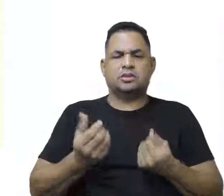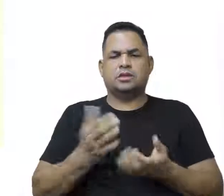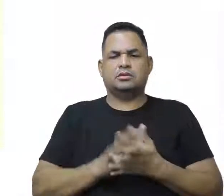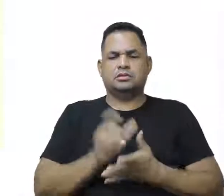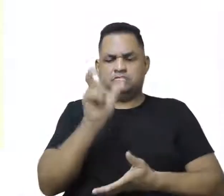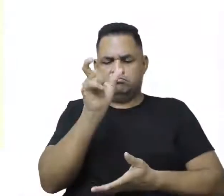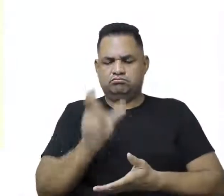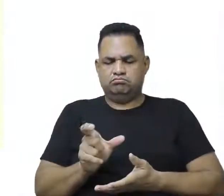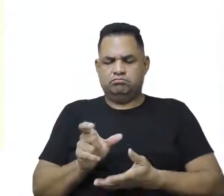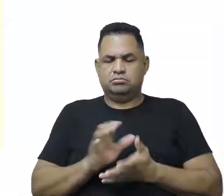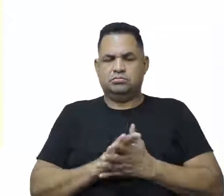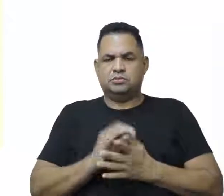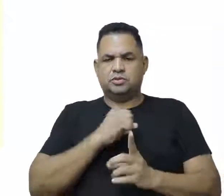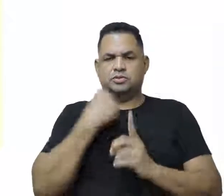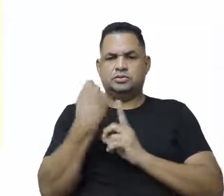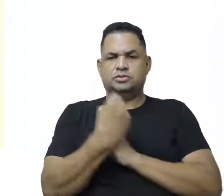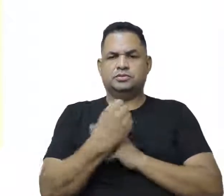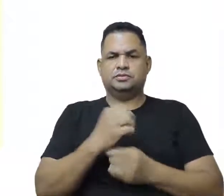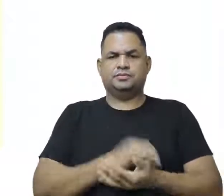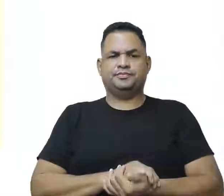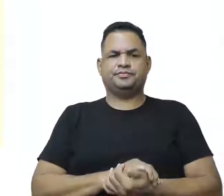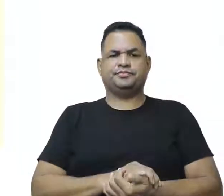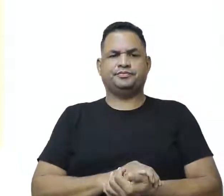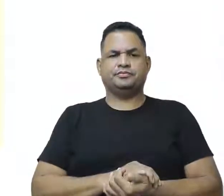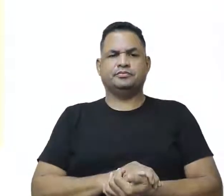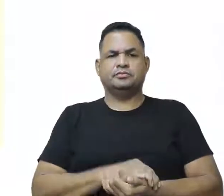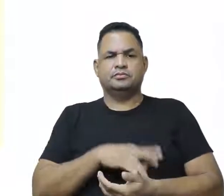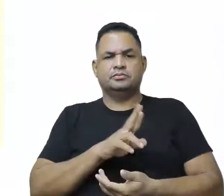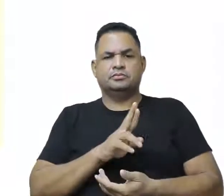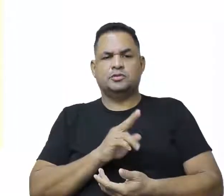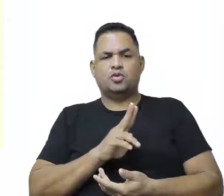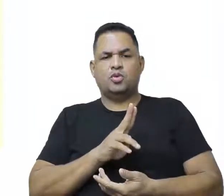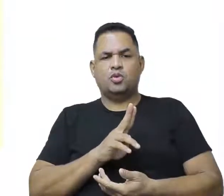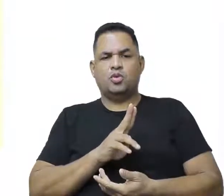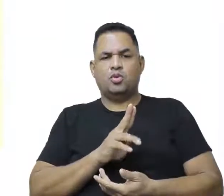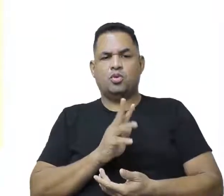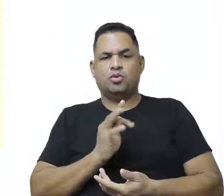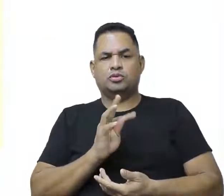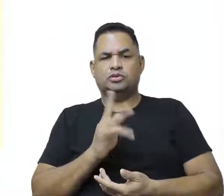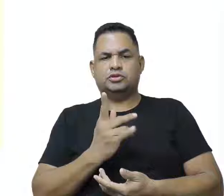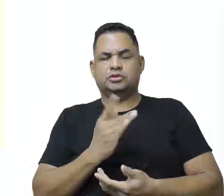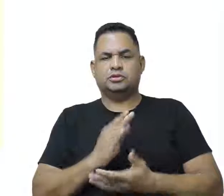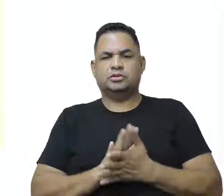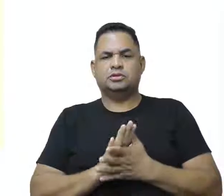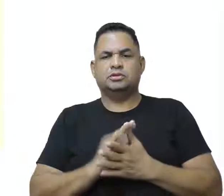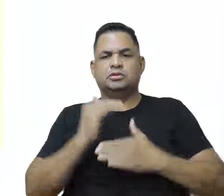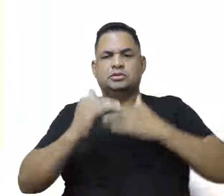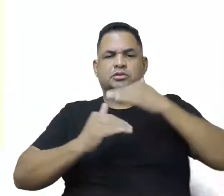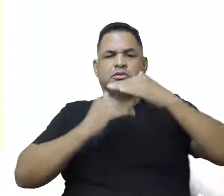social diante dele, né? E a Ruth Benedict desenvolveu o conceito de